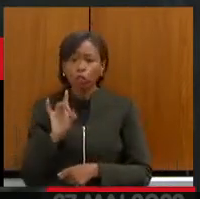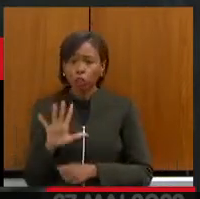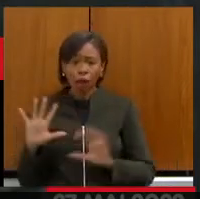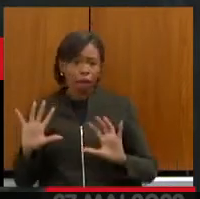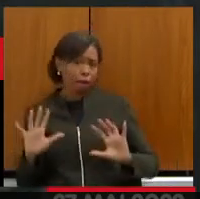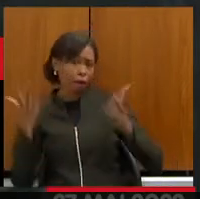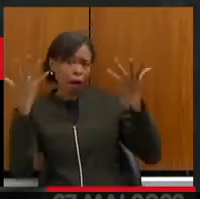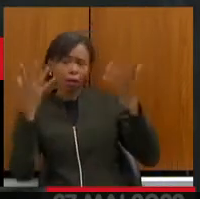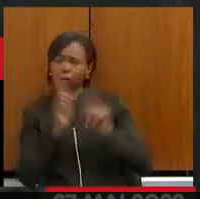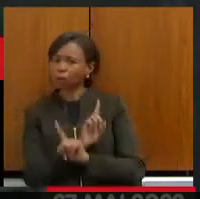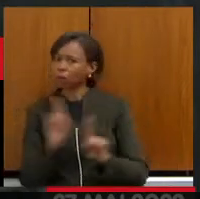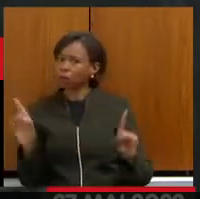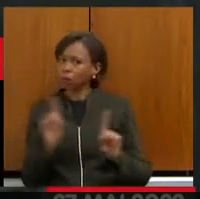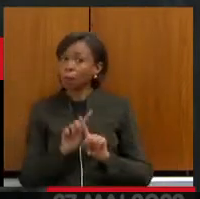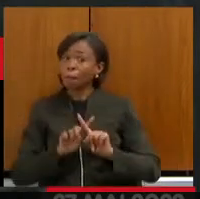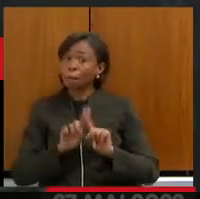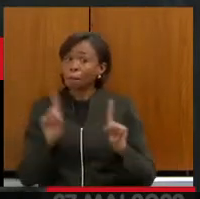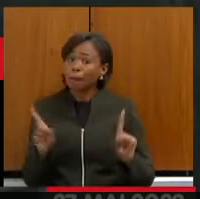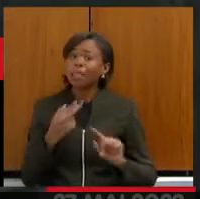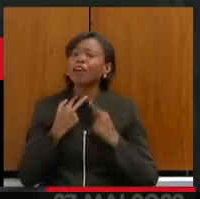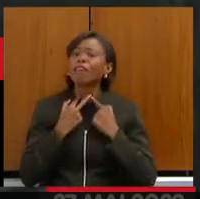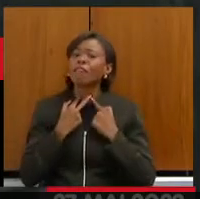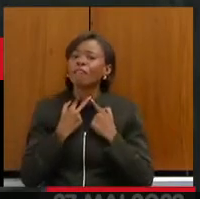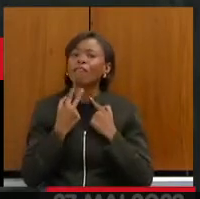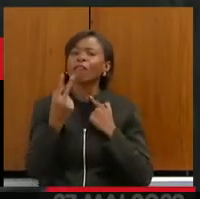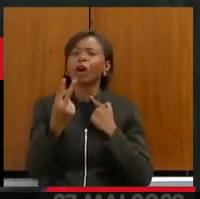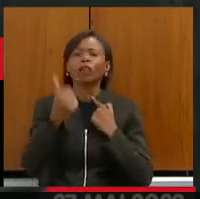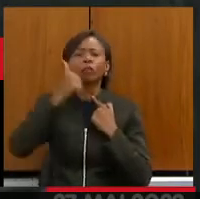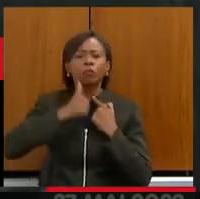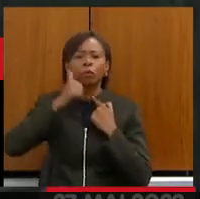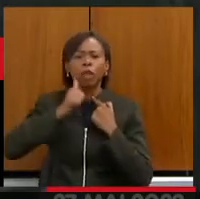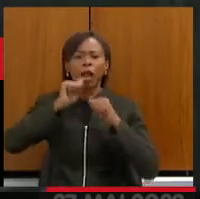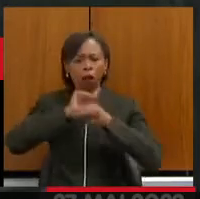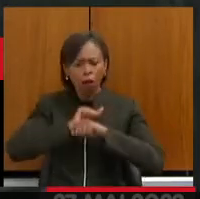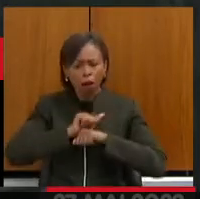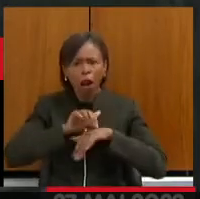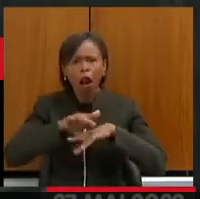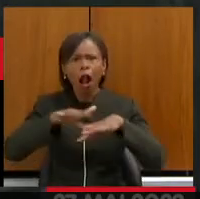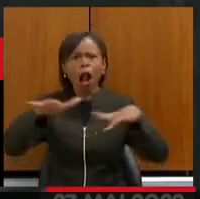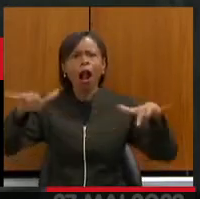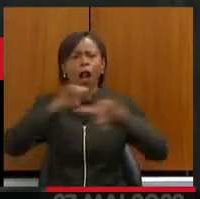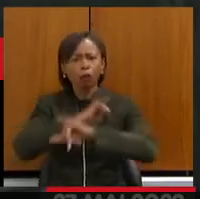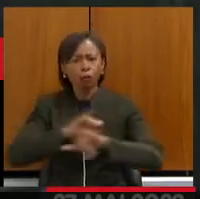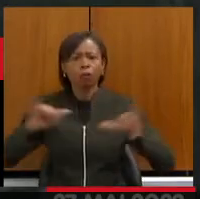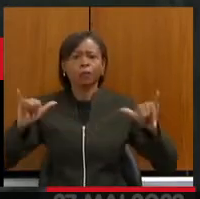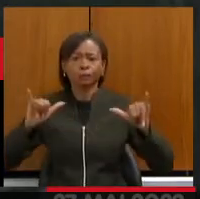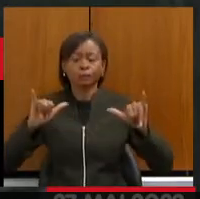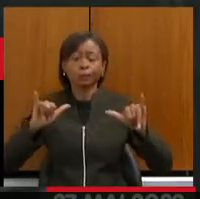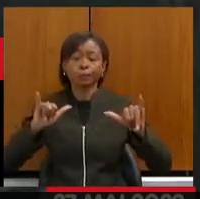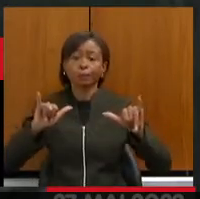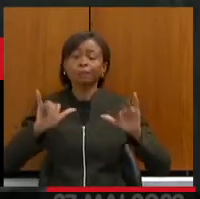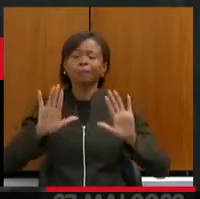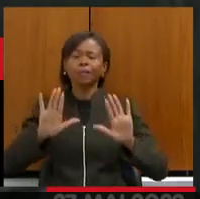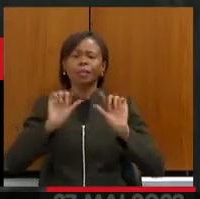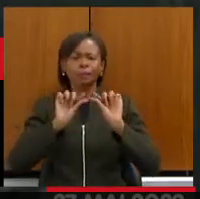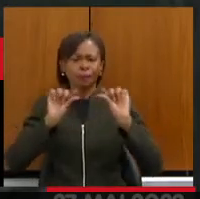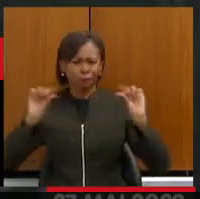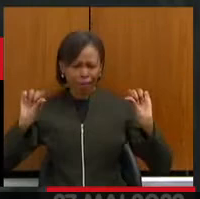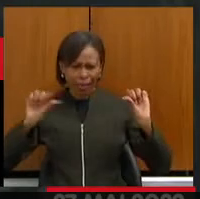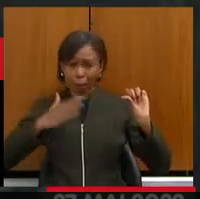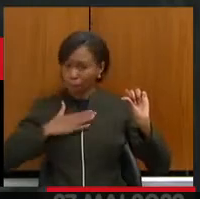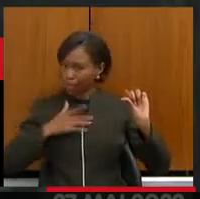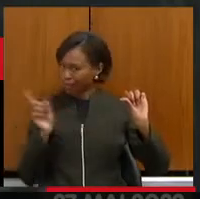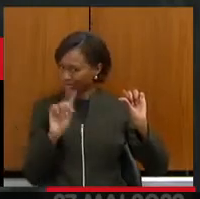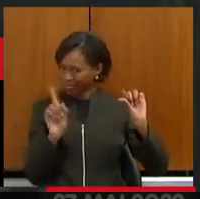e que as nossas vozes ecoem nesse Parlamento e dizendo uma frase que não é